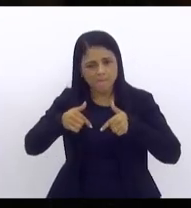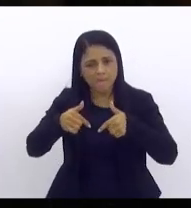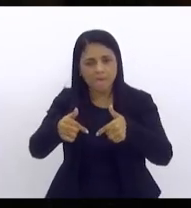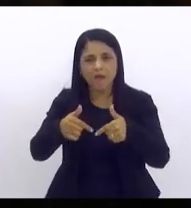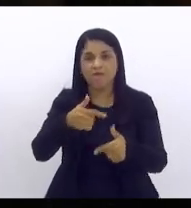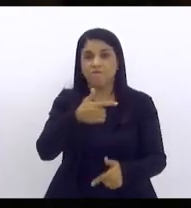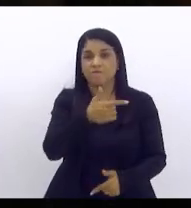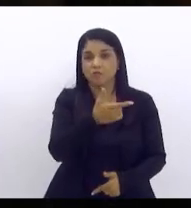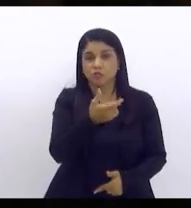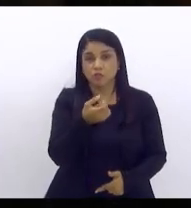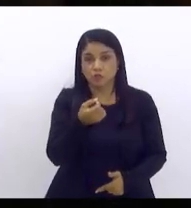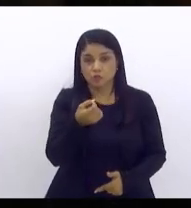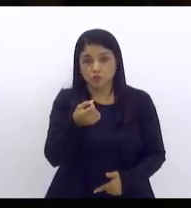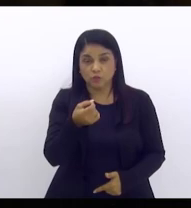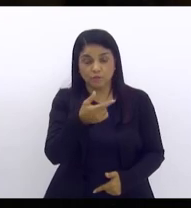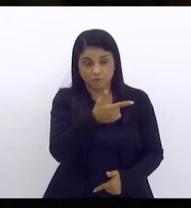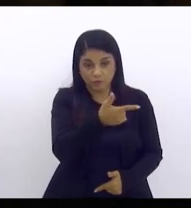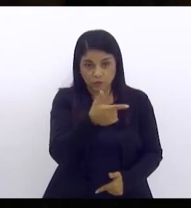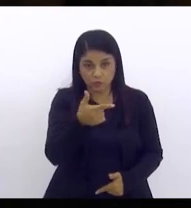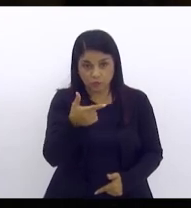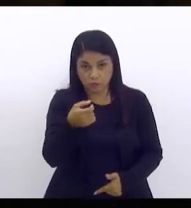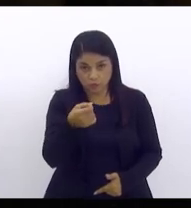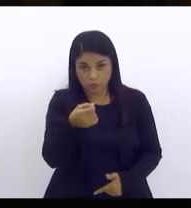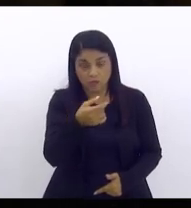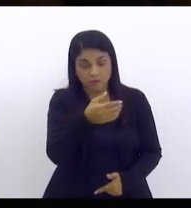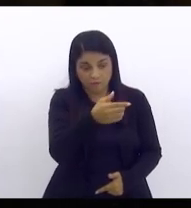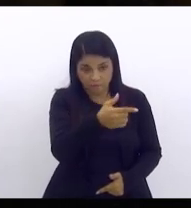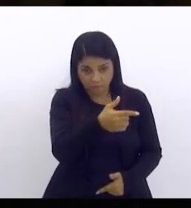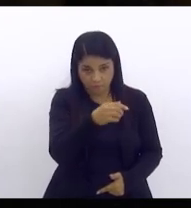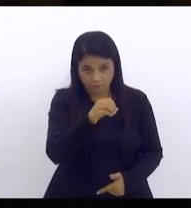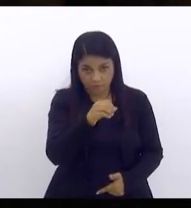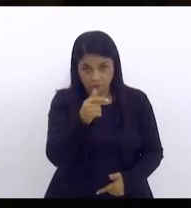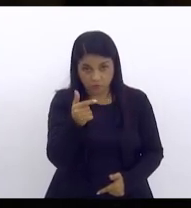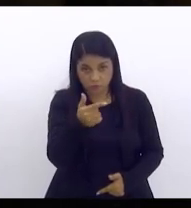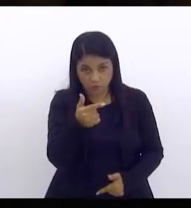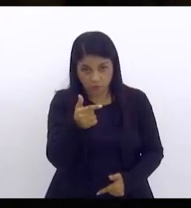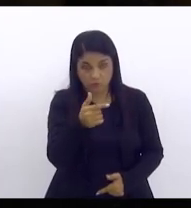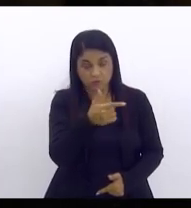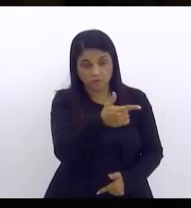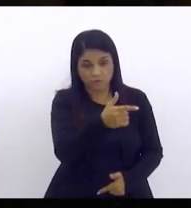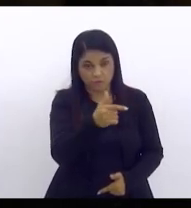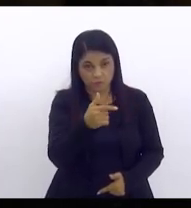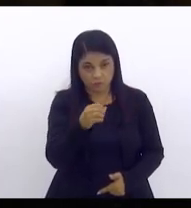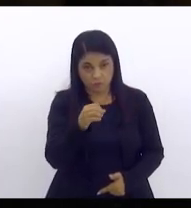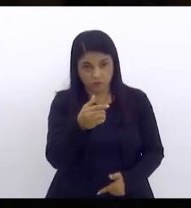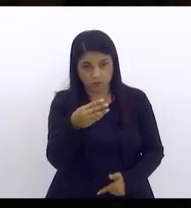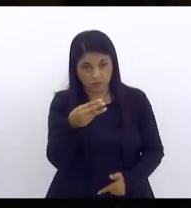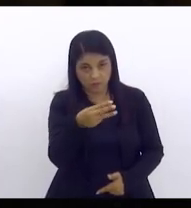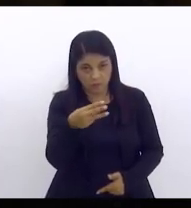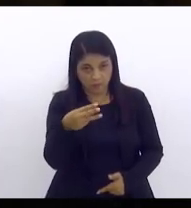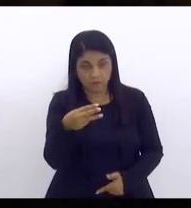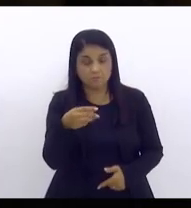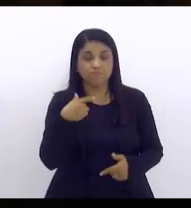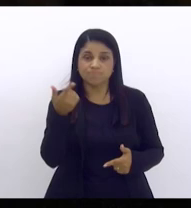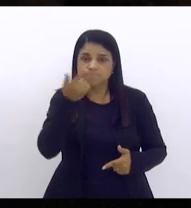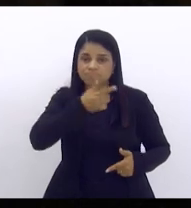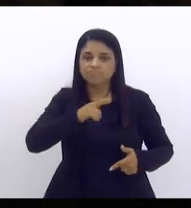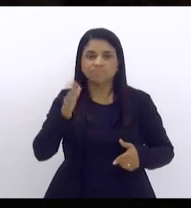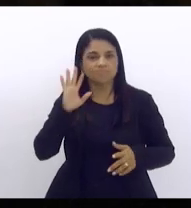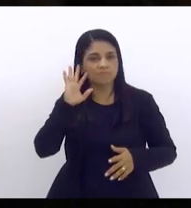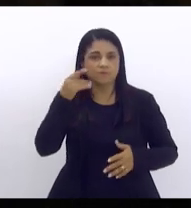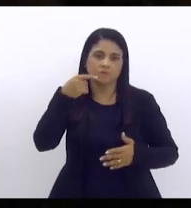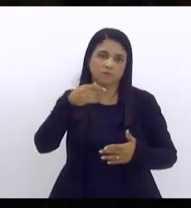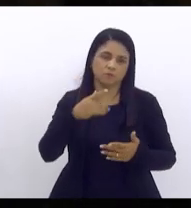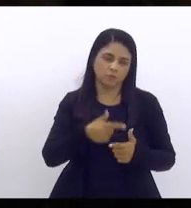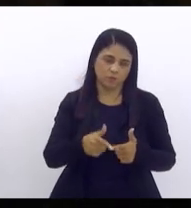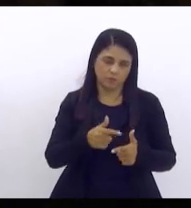22, 23, inconstitucional, eu acho que a gente pode ter um Estado mais vanguardista nessa área. Vou terminar, mas antes